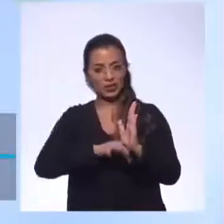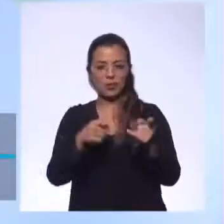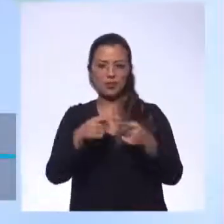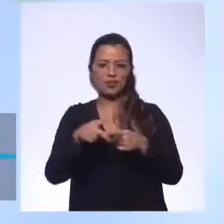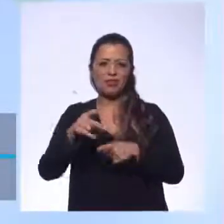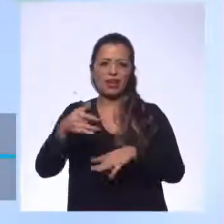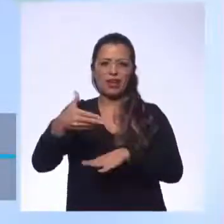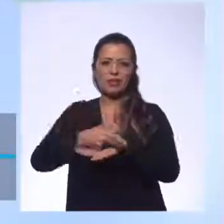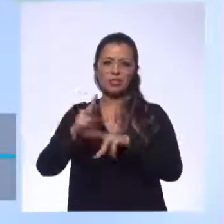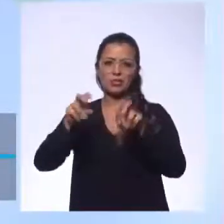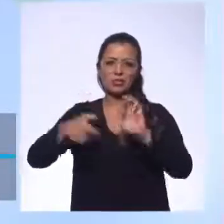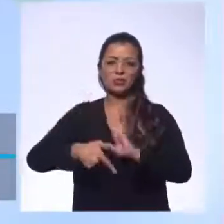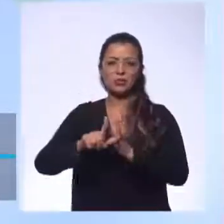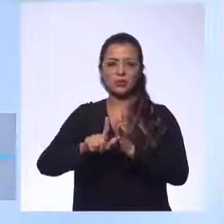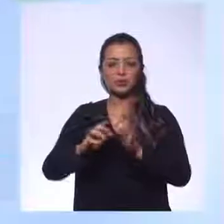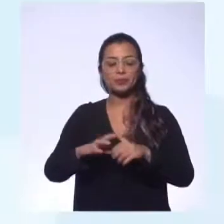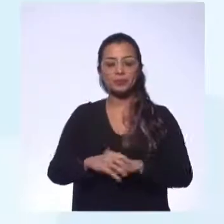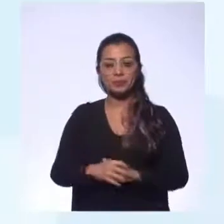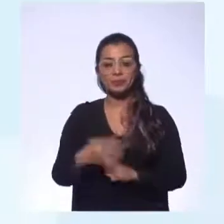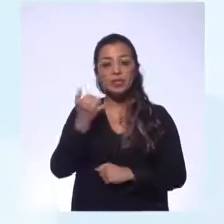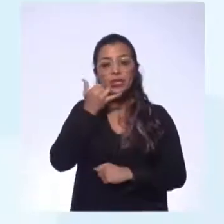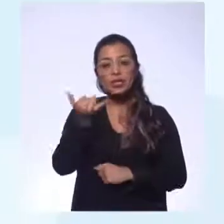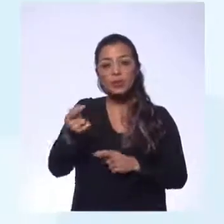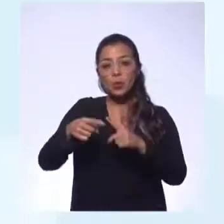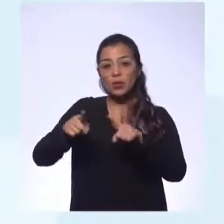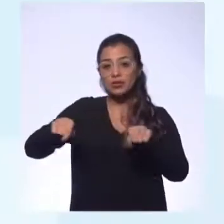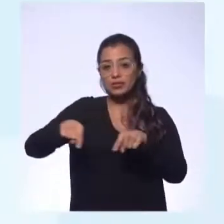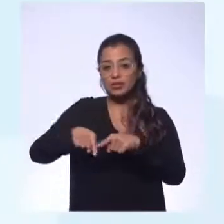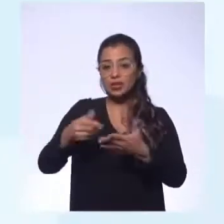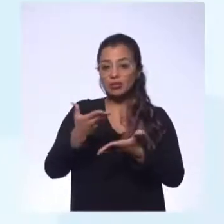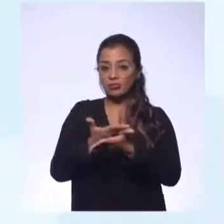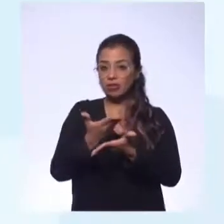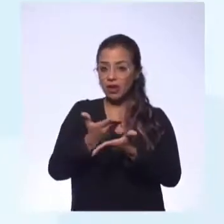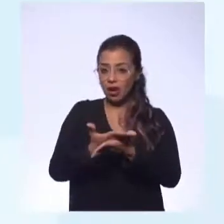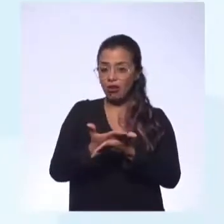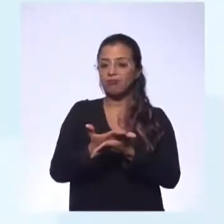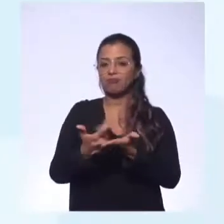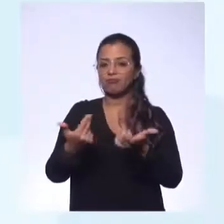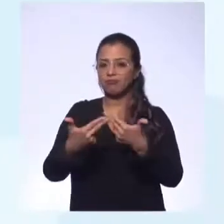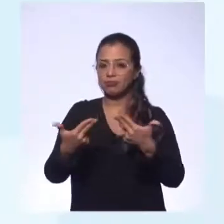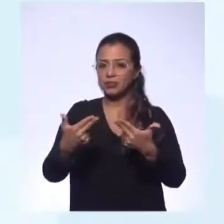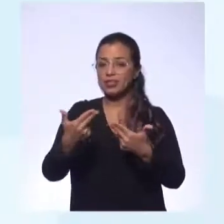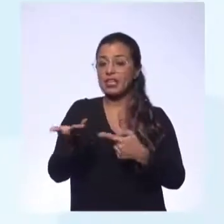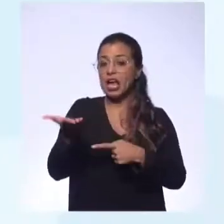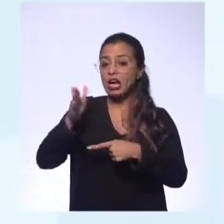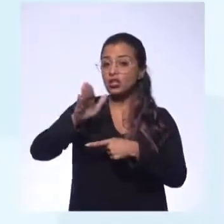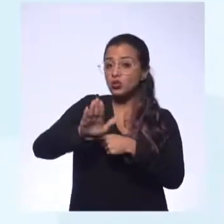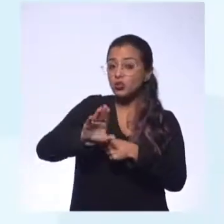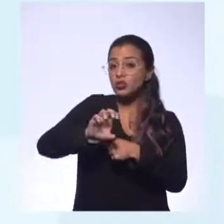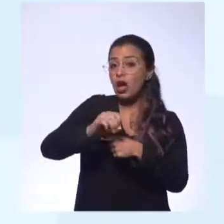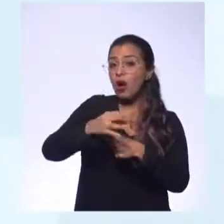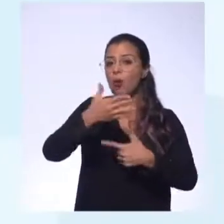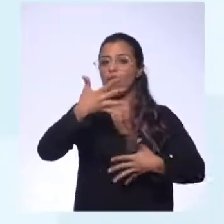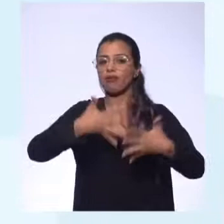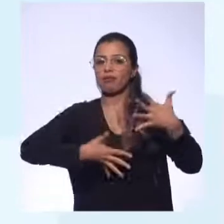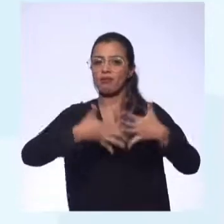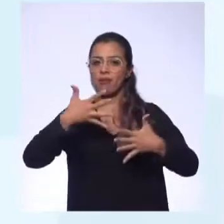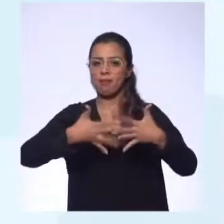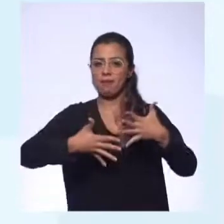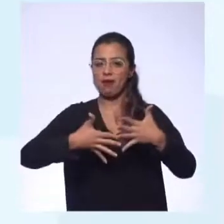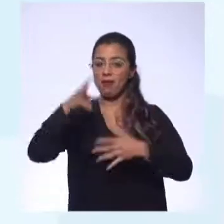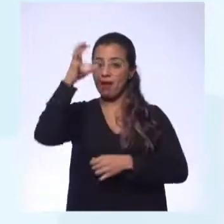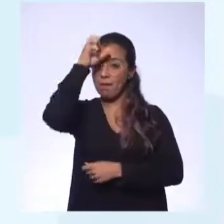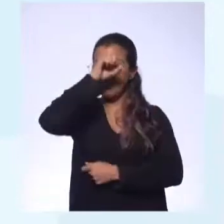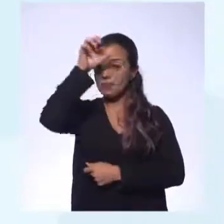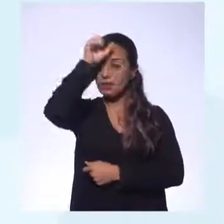assunto antes da hora. Celular em sala de aula. Uma ferramenta que ajuda ou atrapalha a